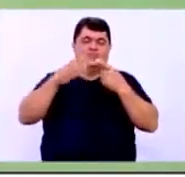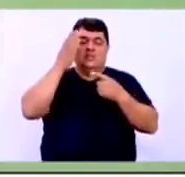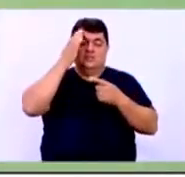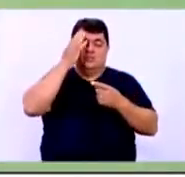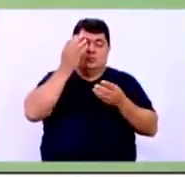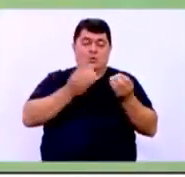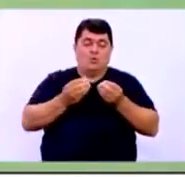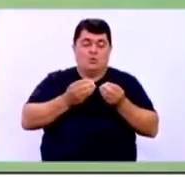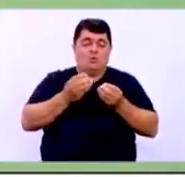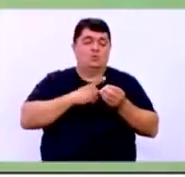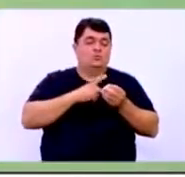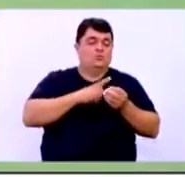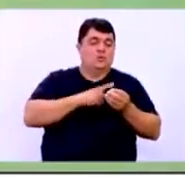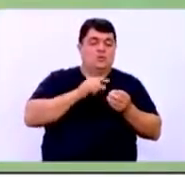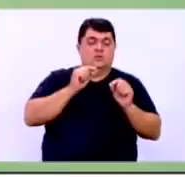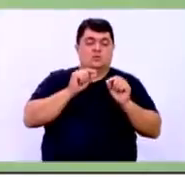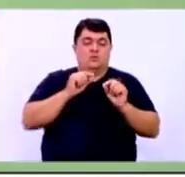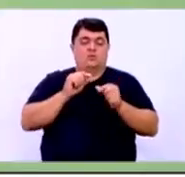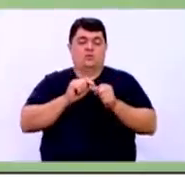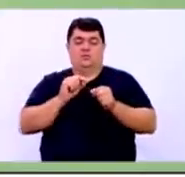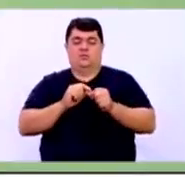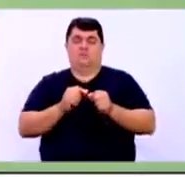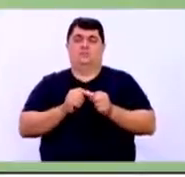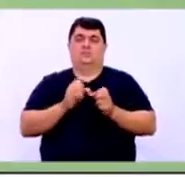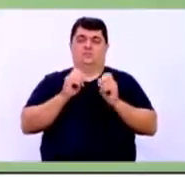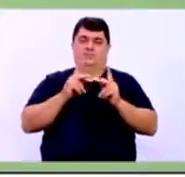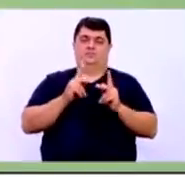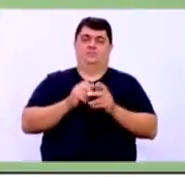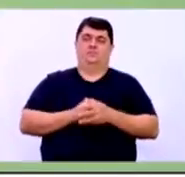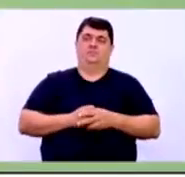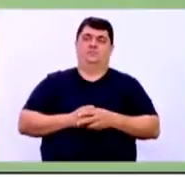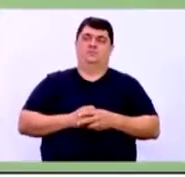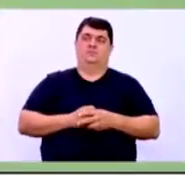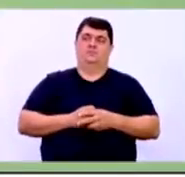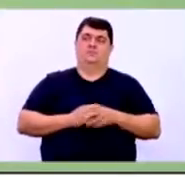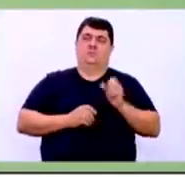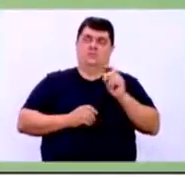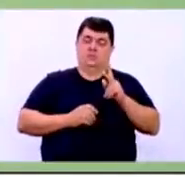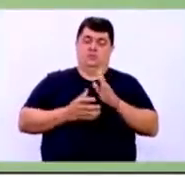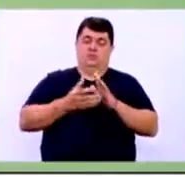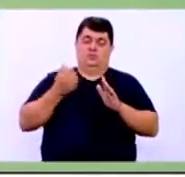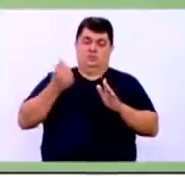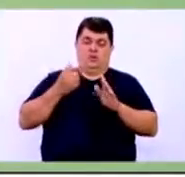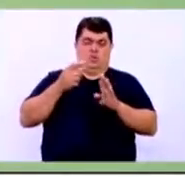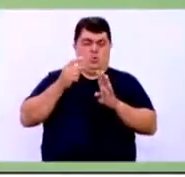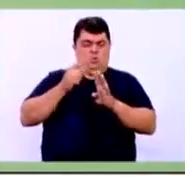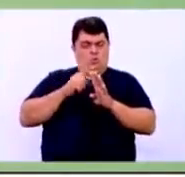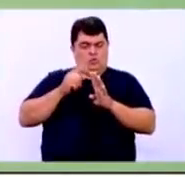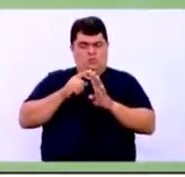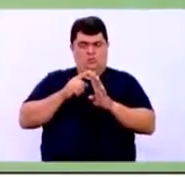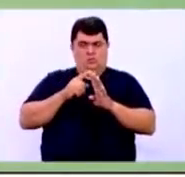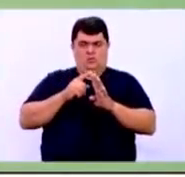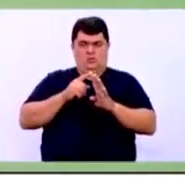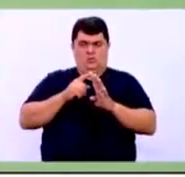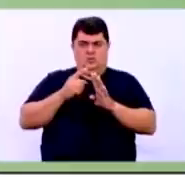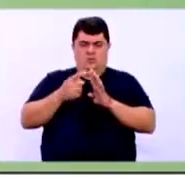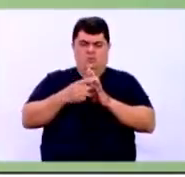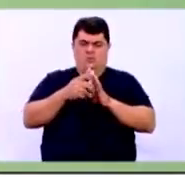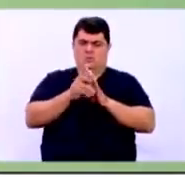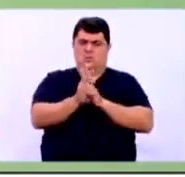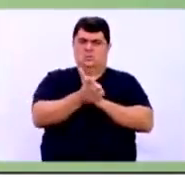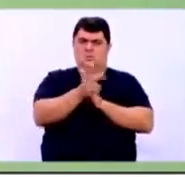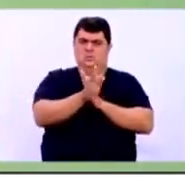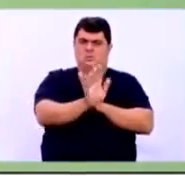gerencial de uma forma correta, certo? Se dermos baixa no último que entrou, então quer dizer que o primeiro vai ficar